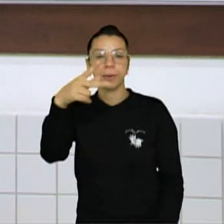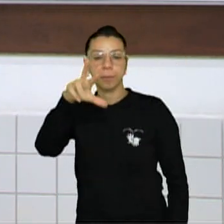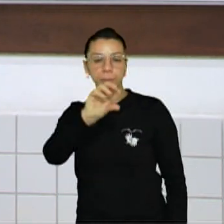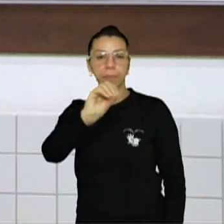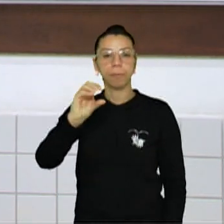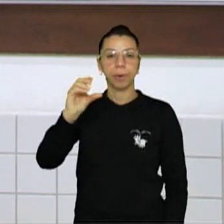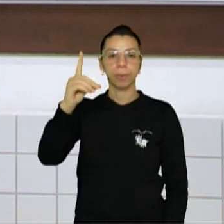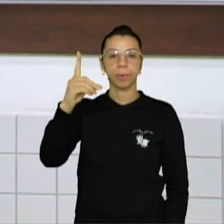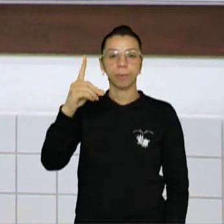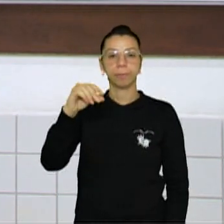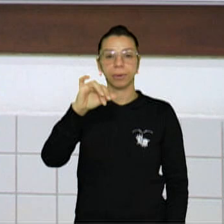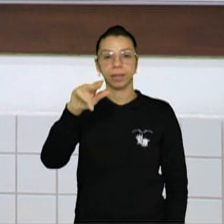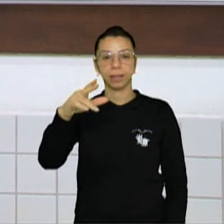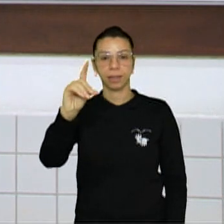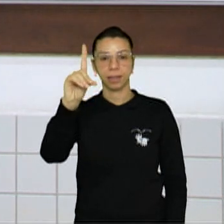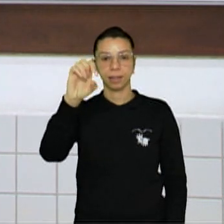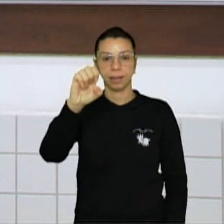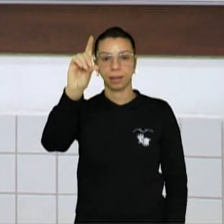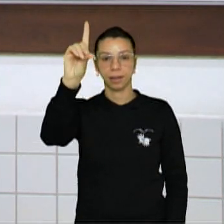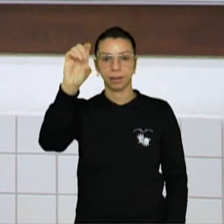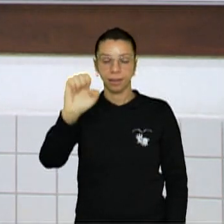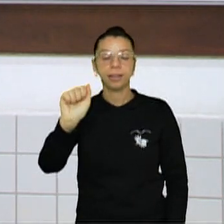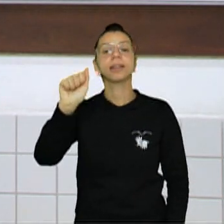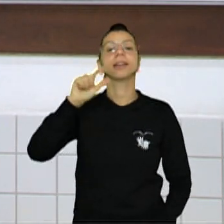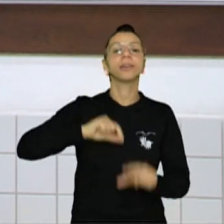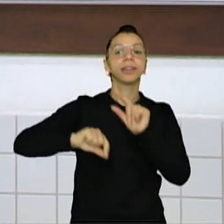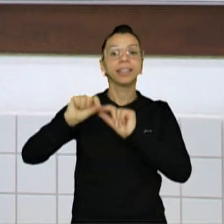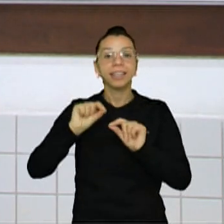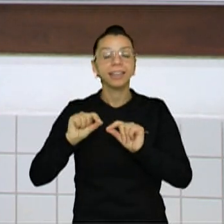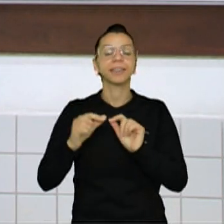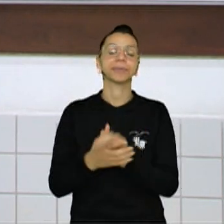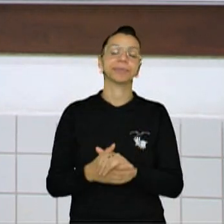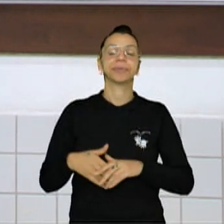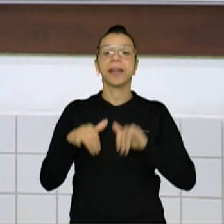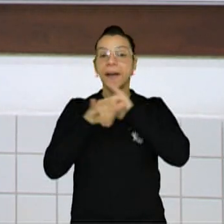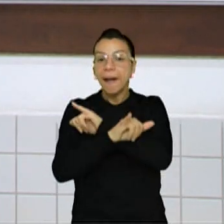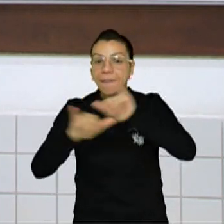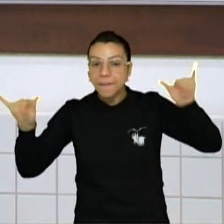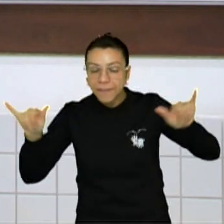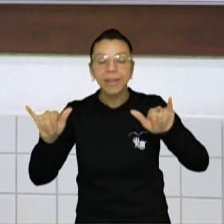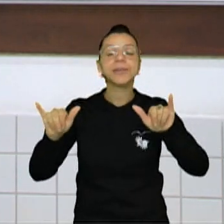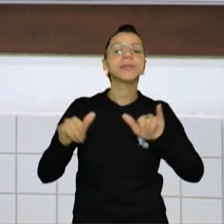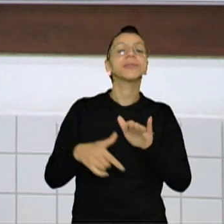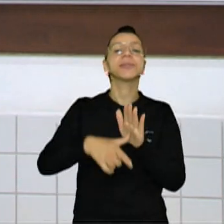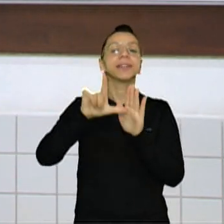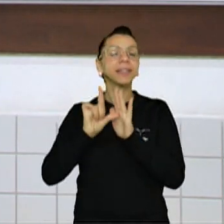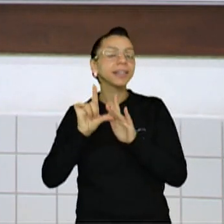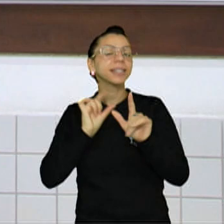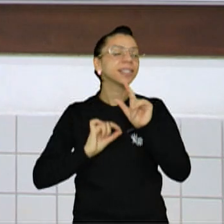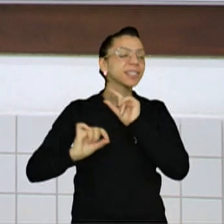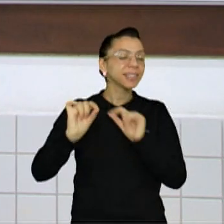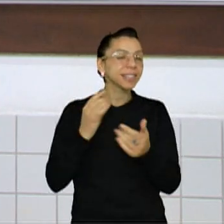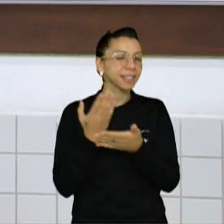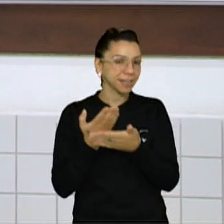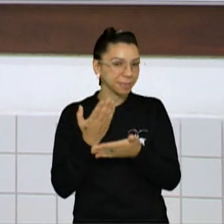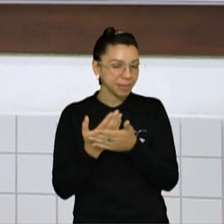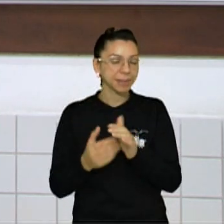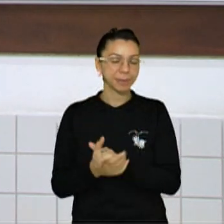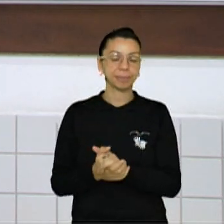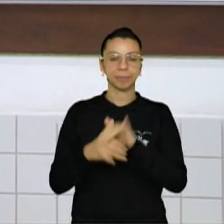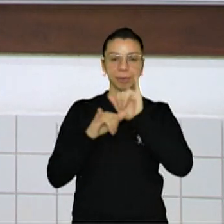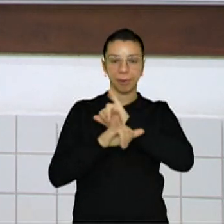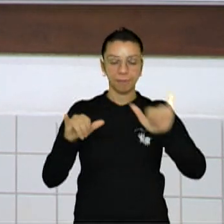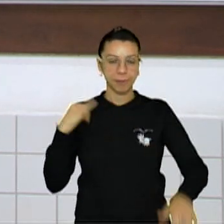tá? Bom, a gente sempre dá esse recadinho antes das aulas, lembre-se de acessar o Classroom, fazer as atividades